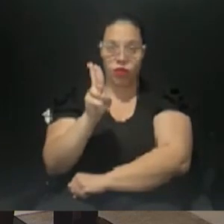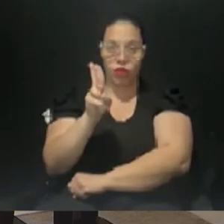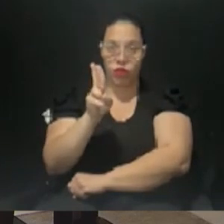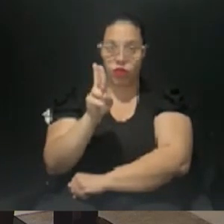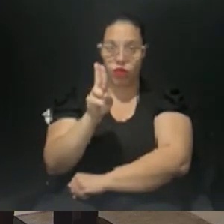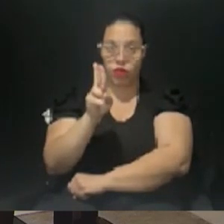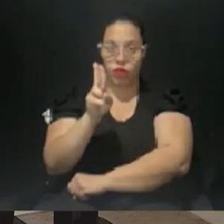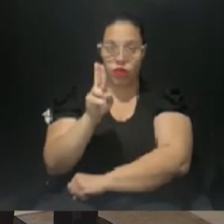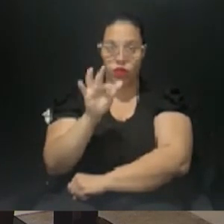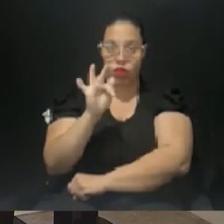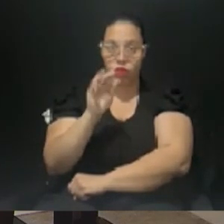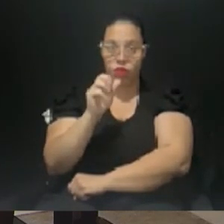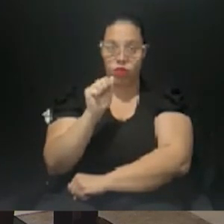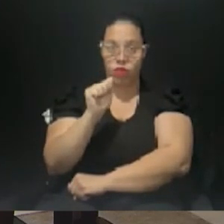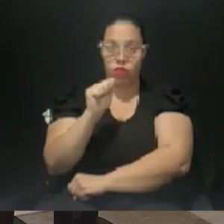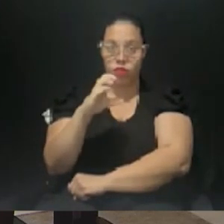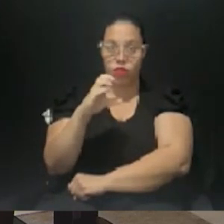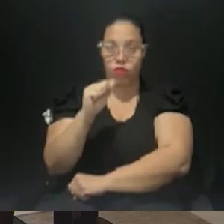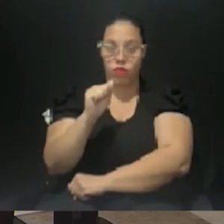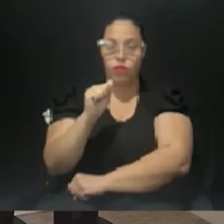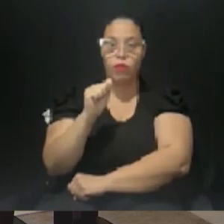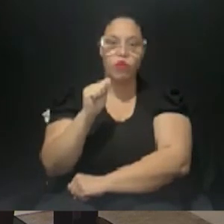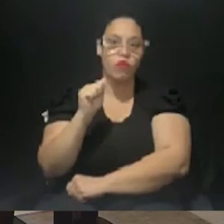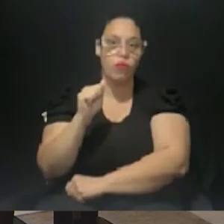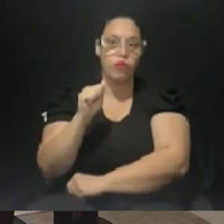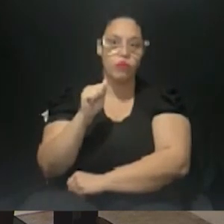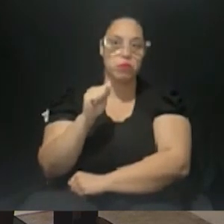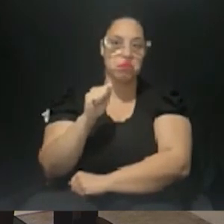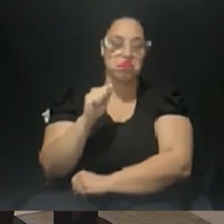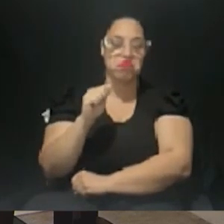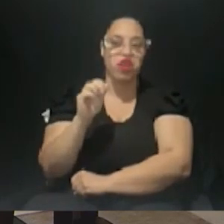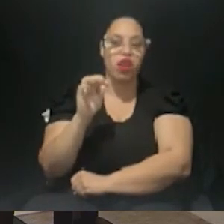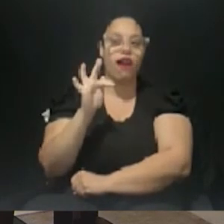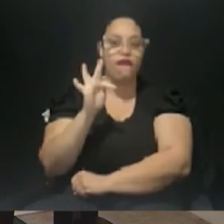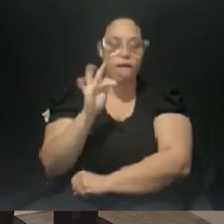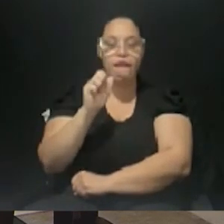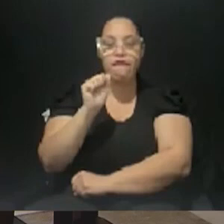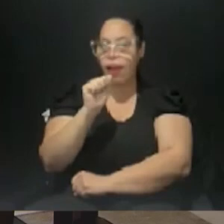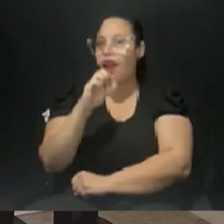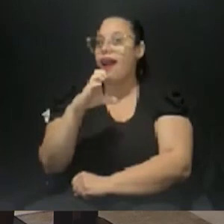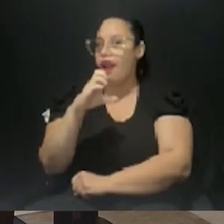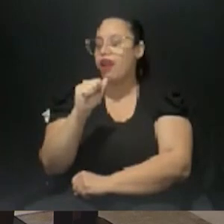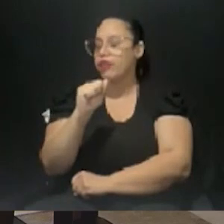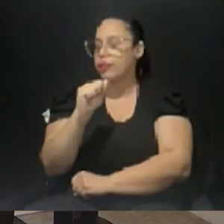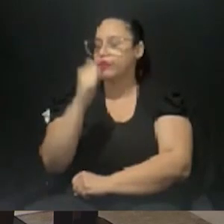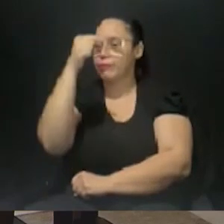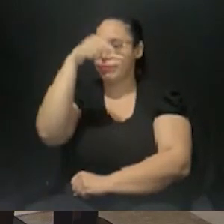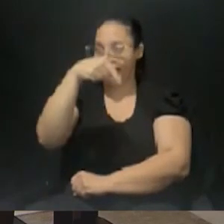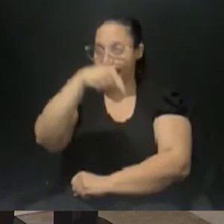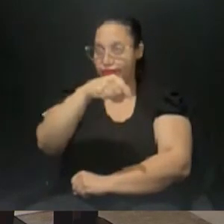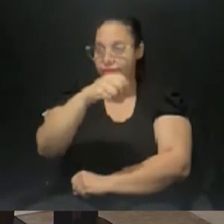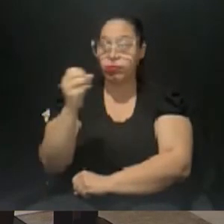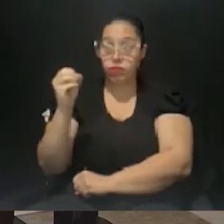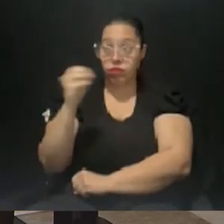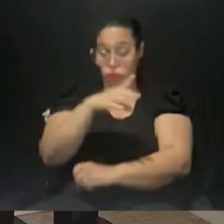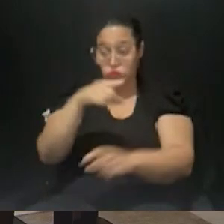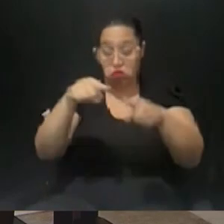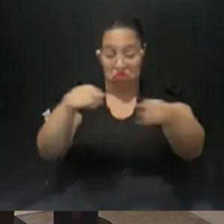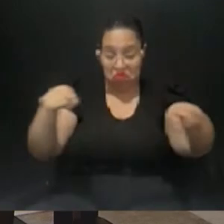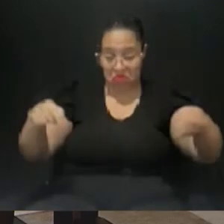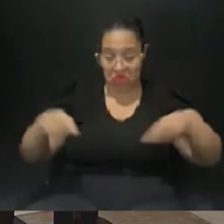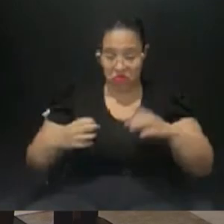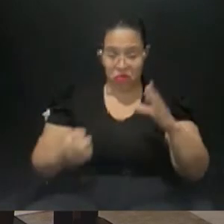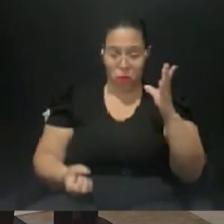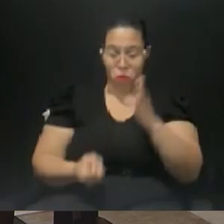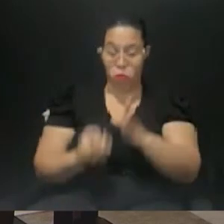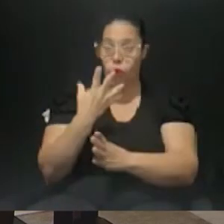famoso lancheiro, o Faca, né, aqui nesse novo espaço que eles inauguraram, novinho.